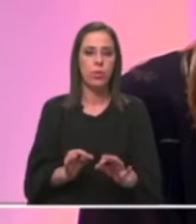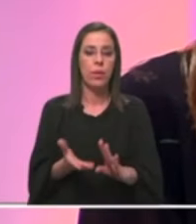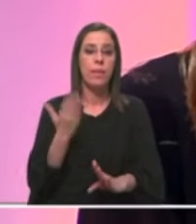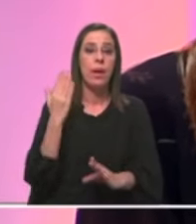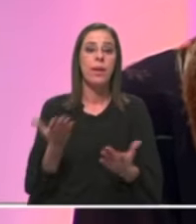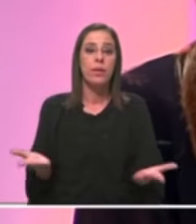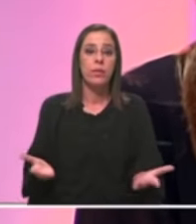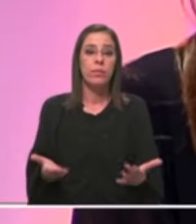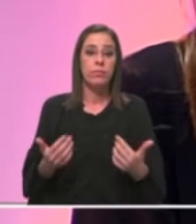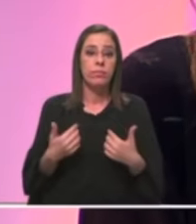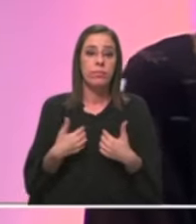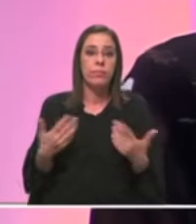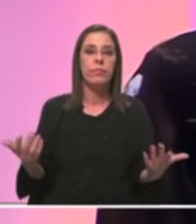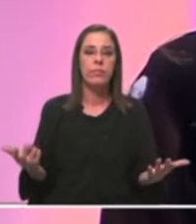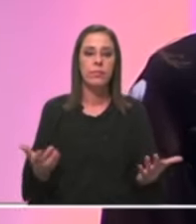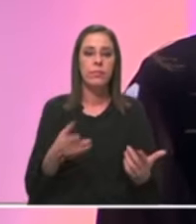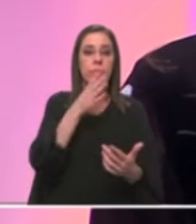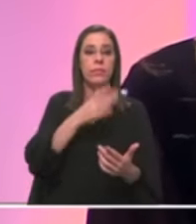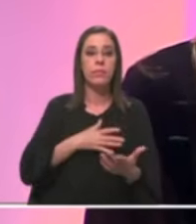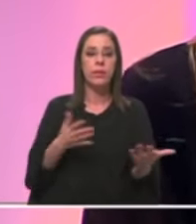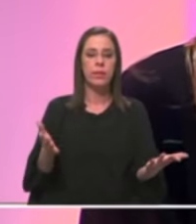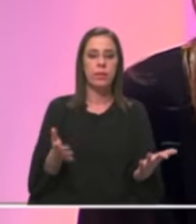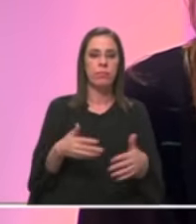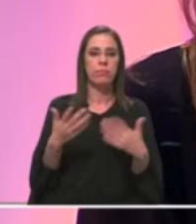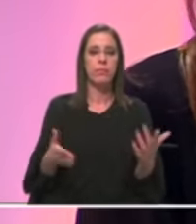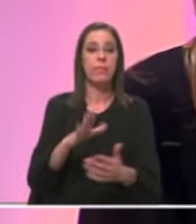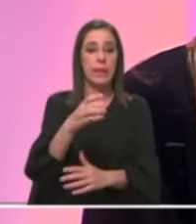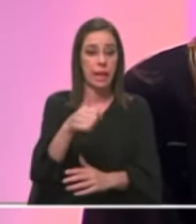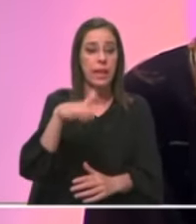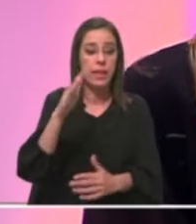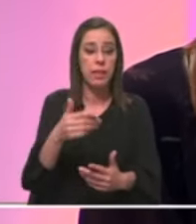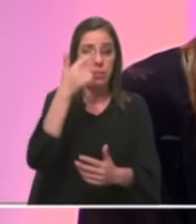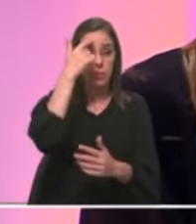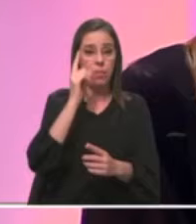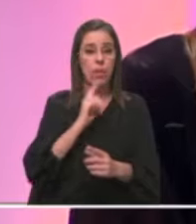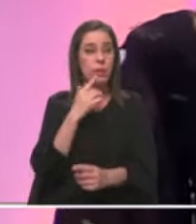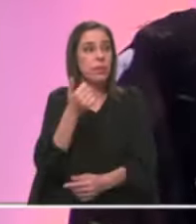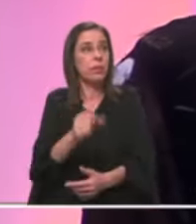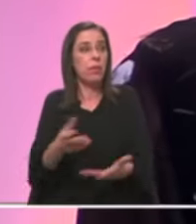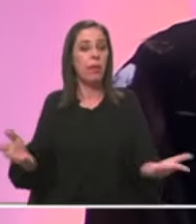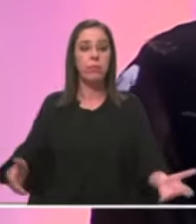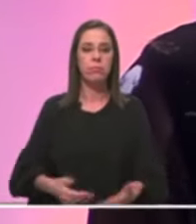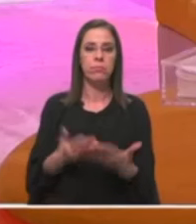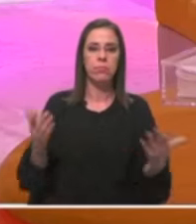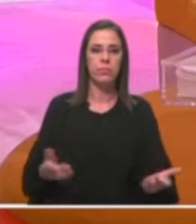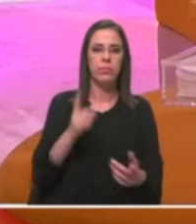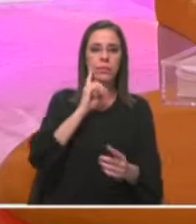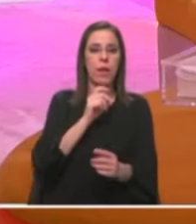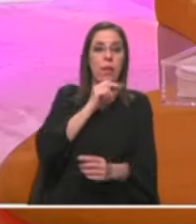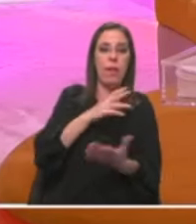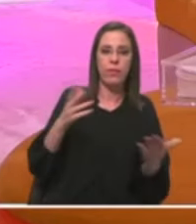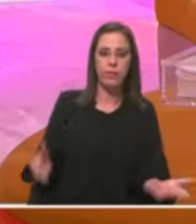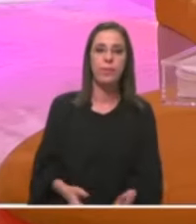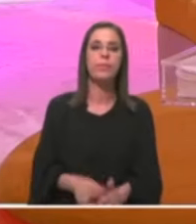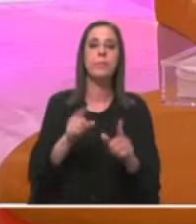imenso então uma se me dissesses com com 15 anos pensasse numa mulher com 50 anos eu sen era uma avó mas